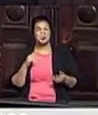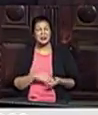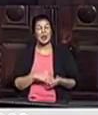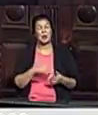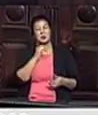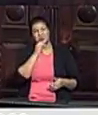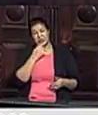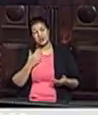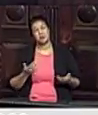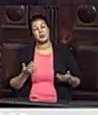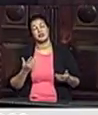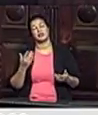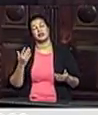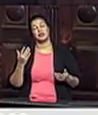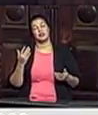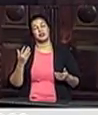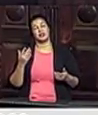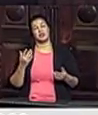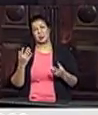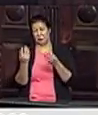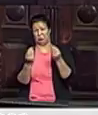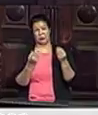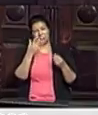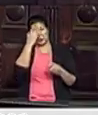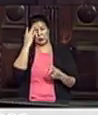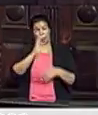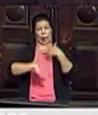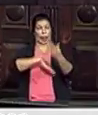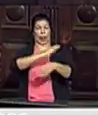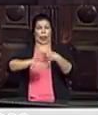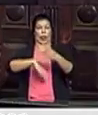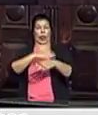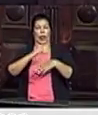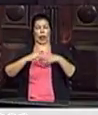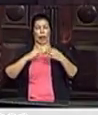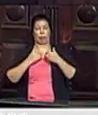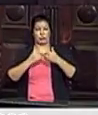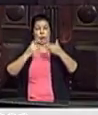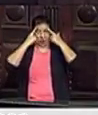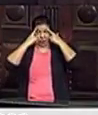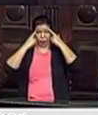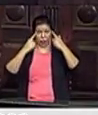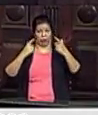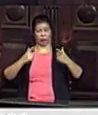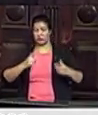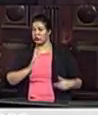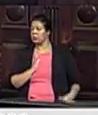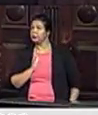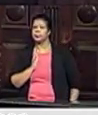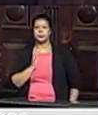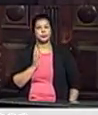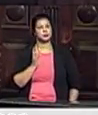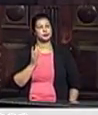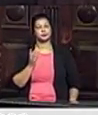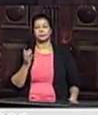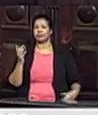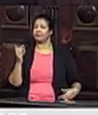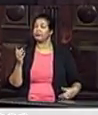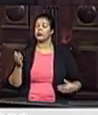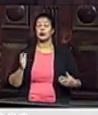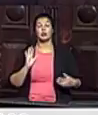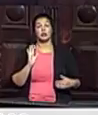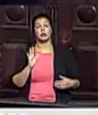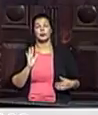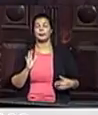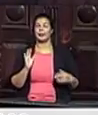desordeiros se introduziu no ato, produziu um espetáculo de violência absolutamente desagradável e repreensível, mas,